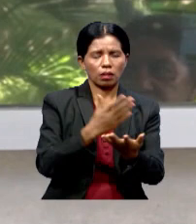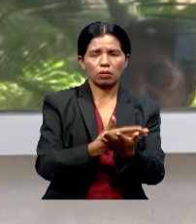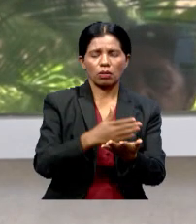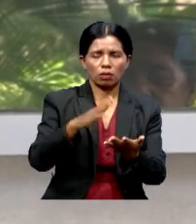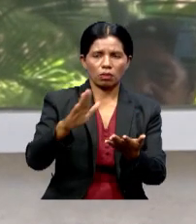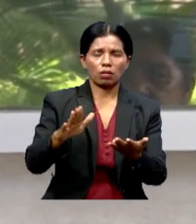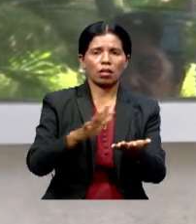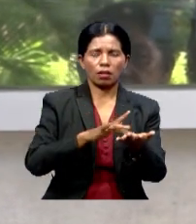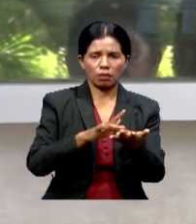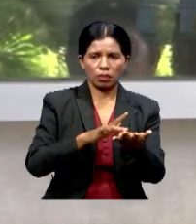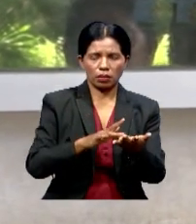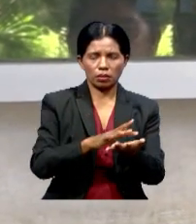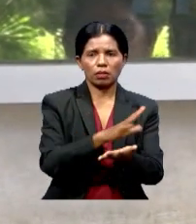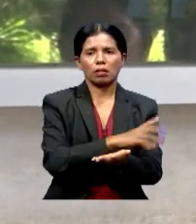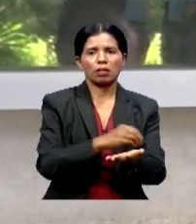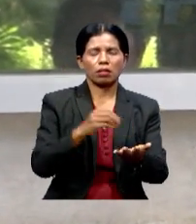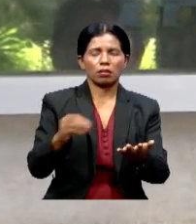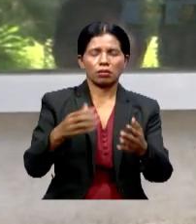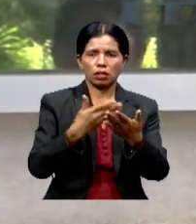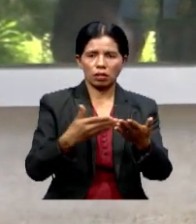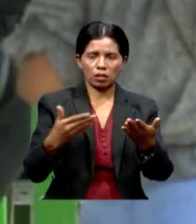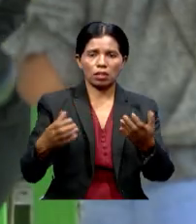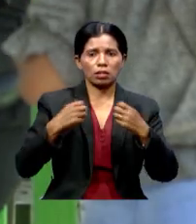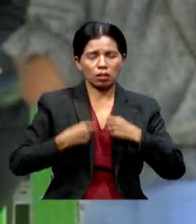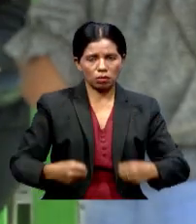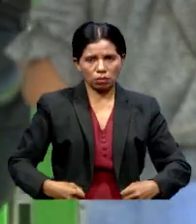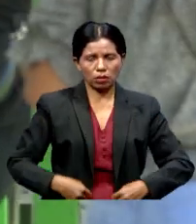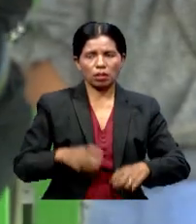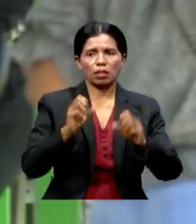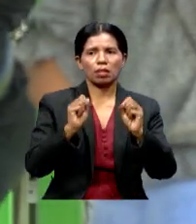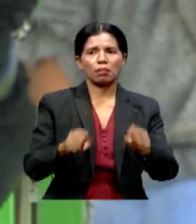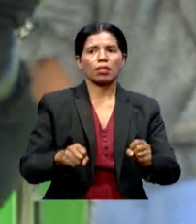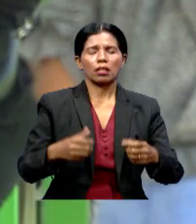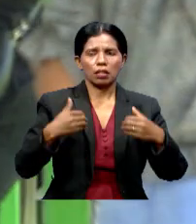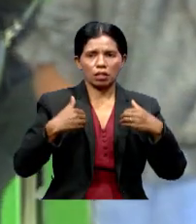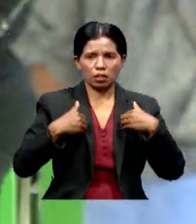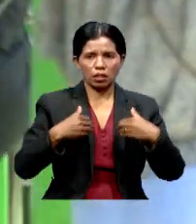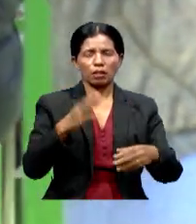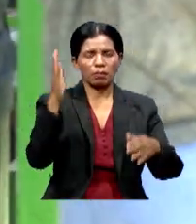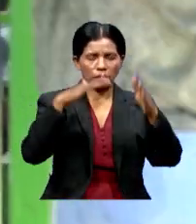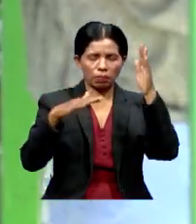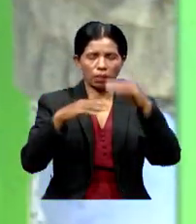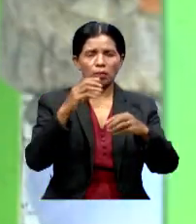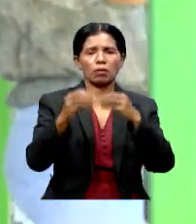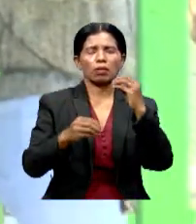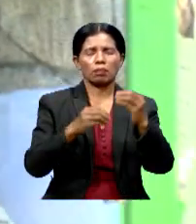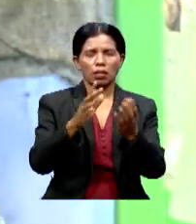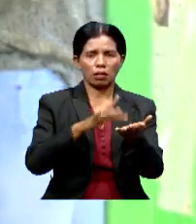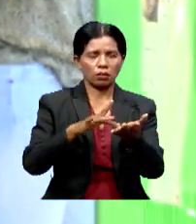serviço autônomo, medicamentos, equipamento saúde, no ne la bele moço bebê, problema ai moro